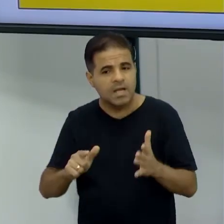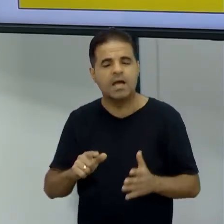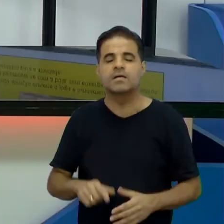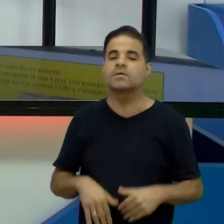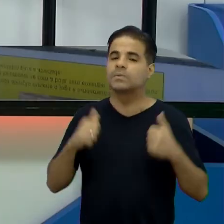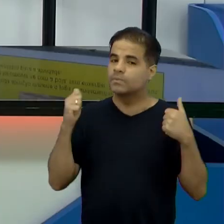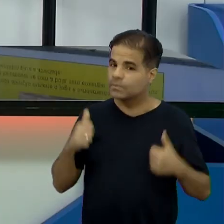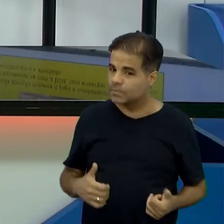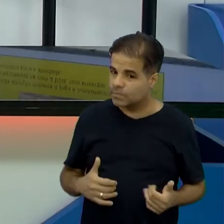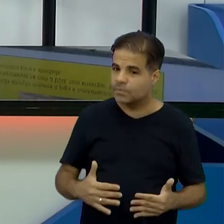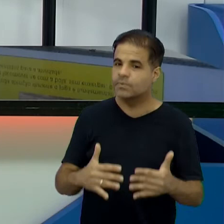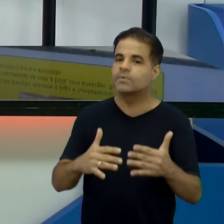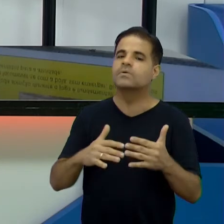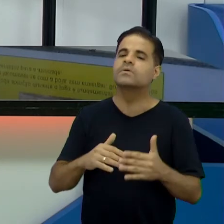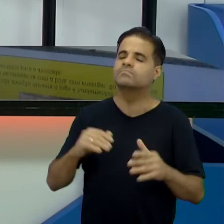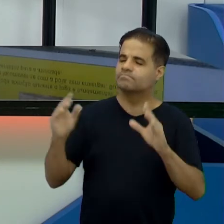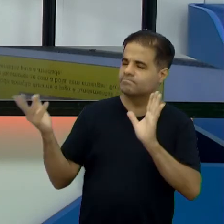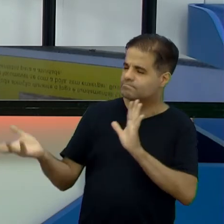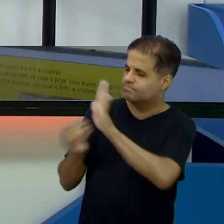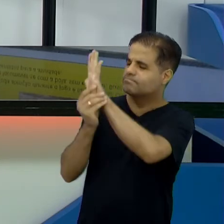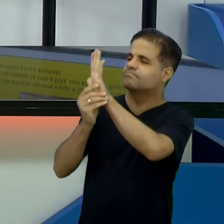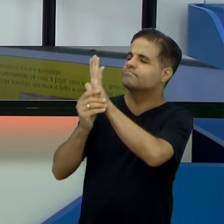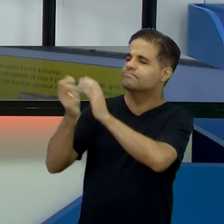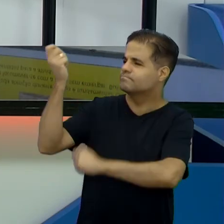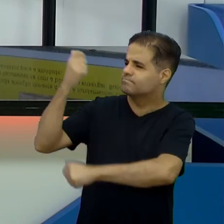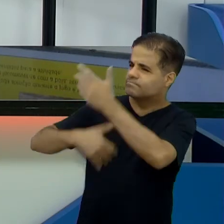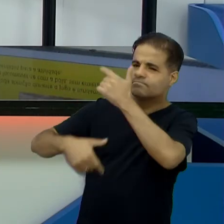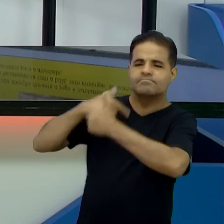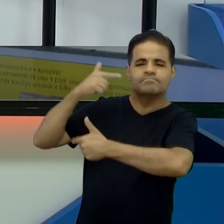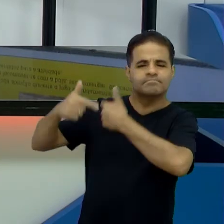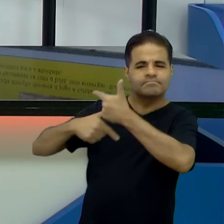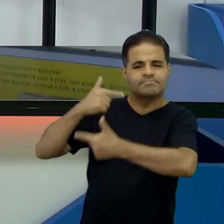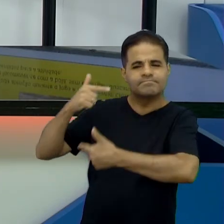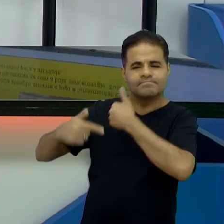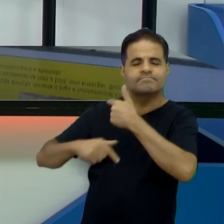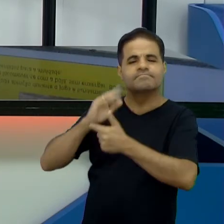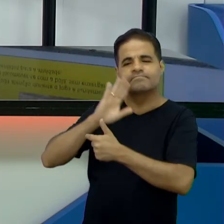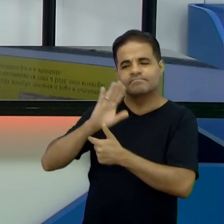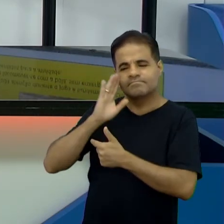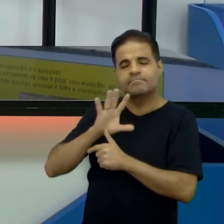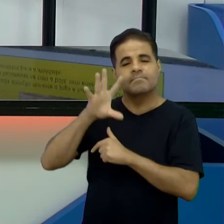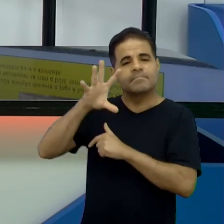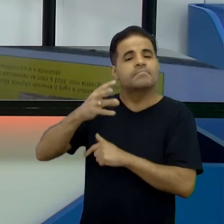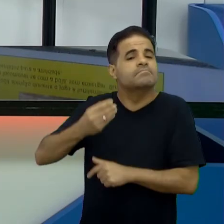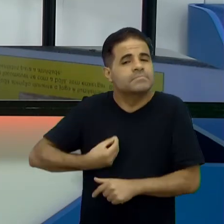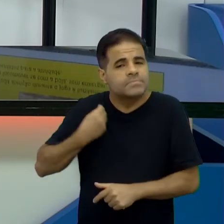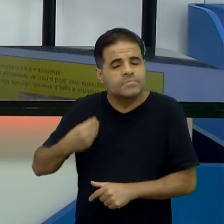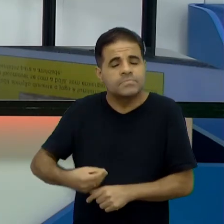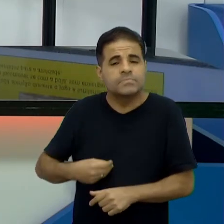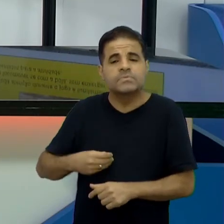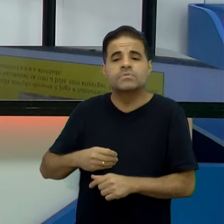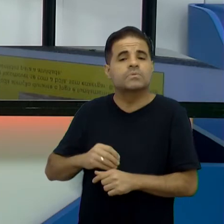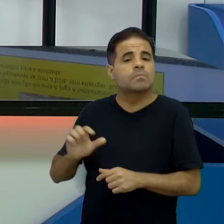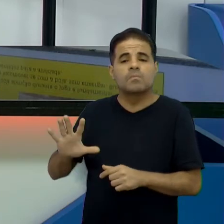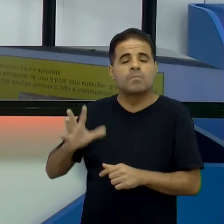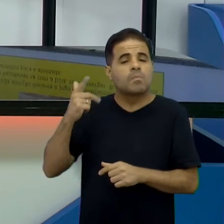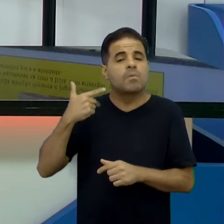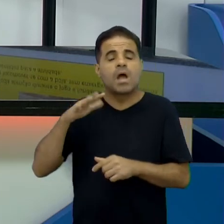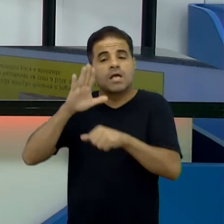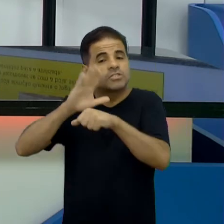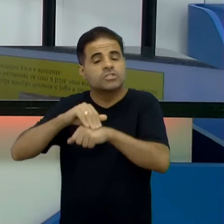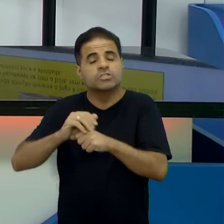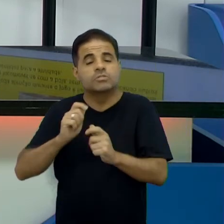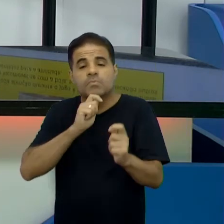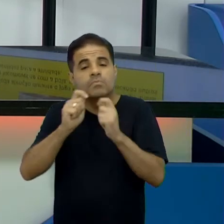Ah, que legal. E a fotoreportagem, ela nos traz esse trabalho aí, né? Pegar uma vivência, uma manchete que